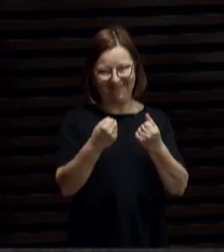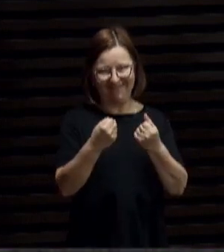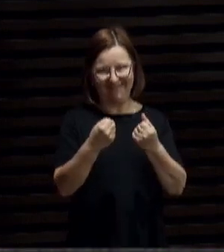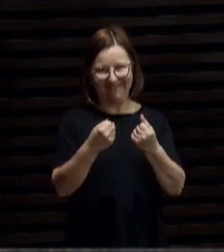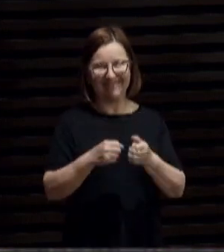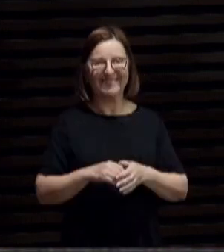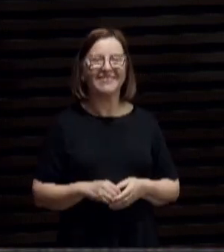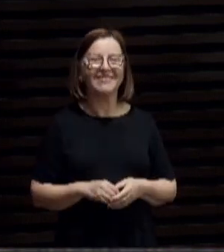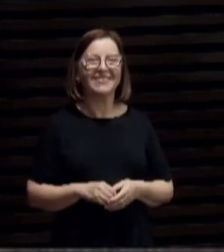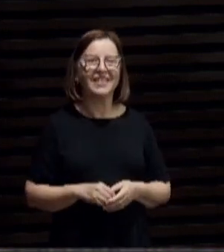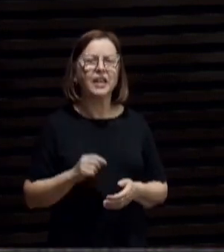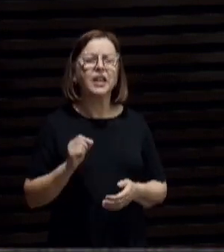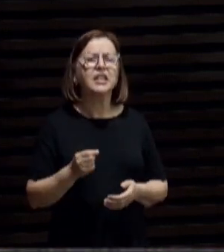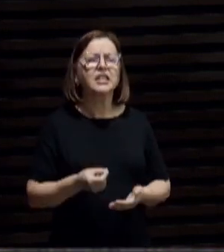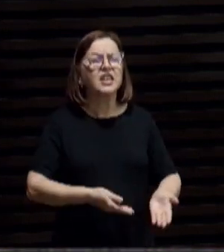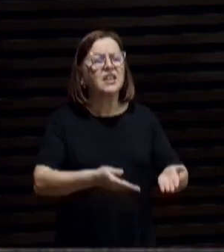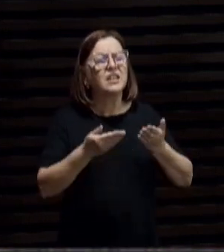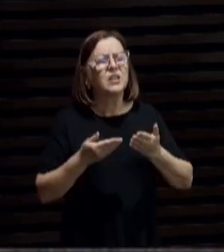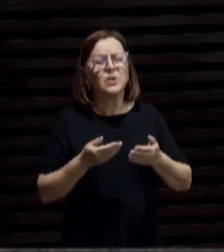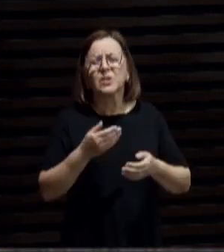Quem trouxe essa matula aqui?